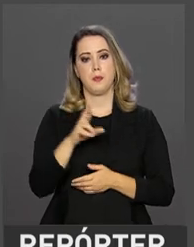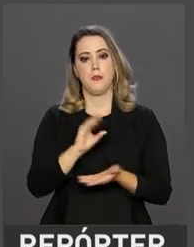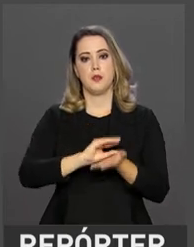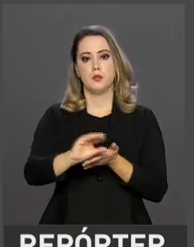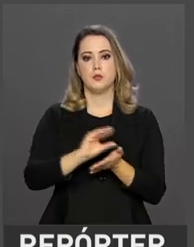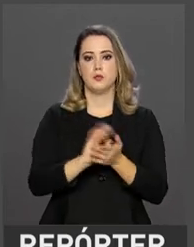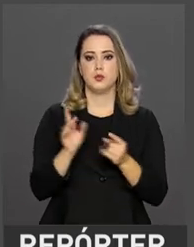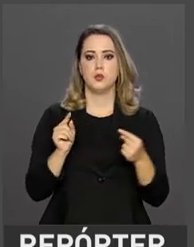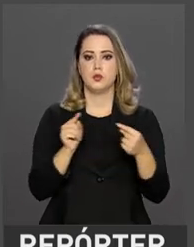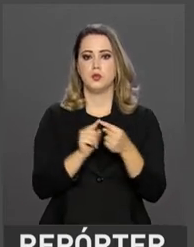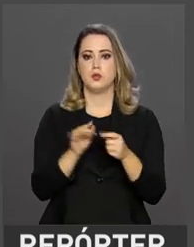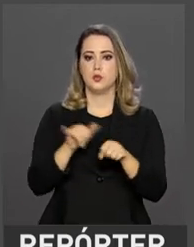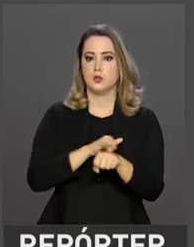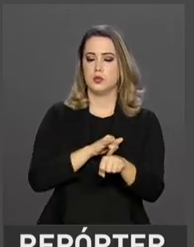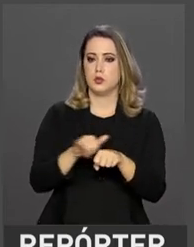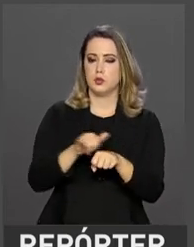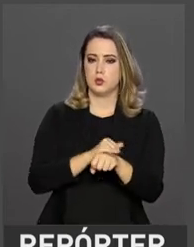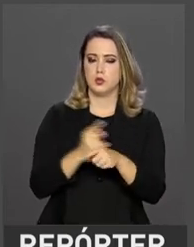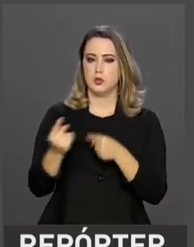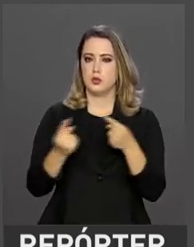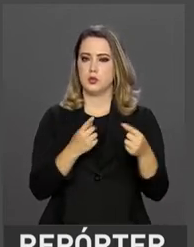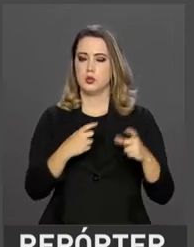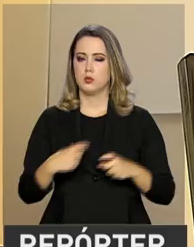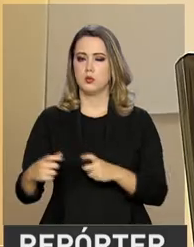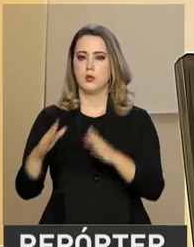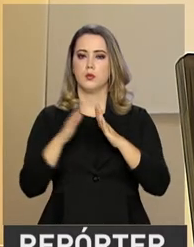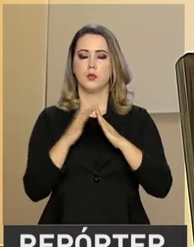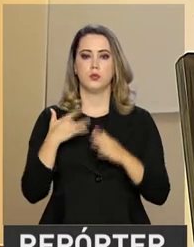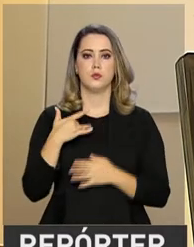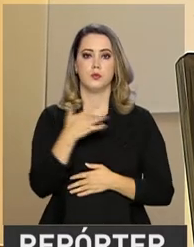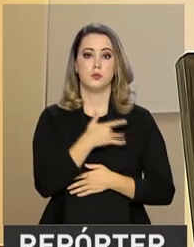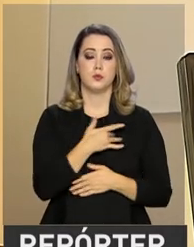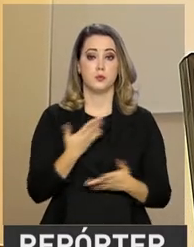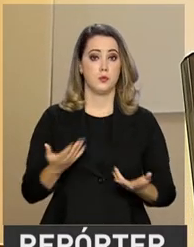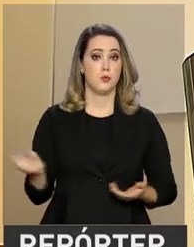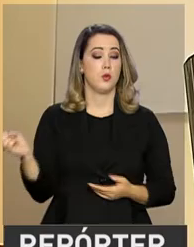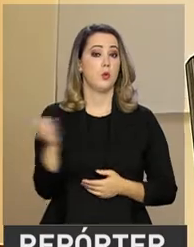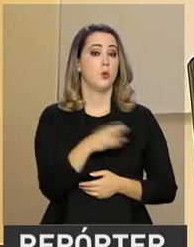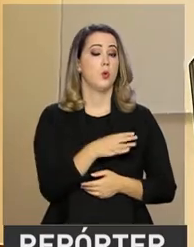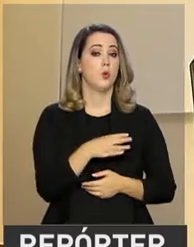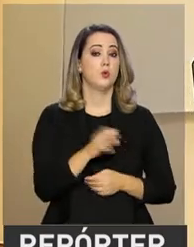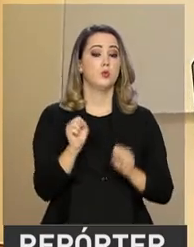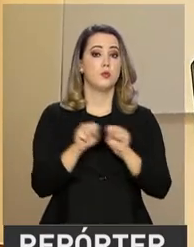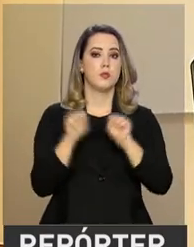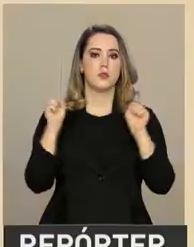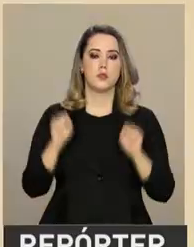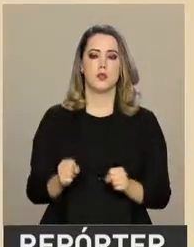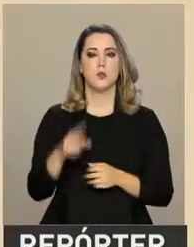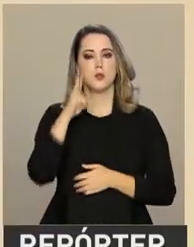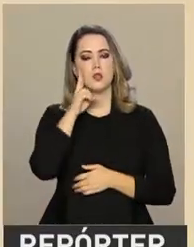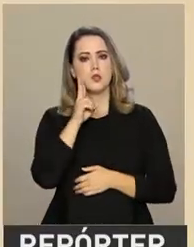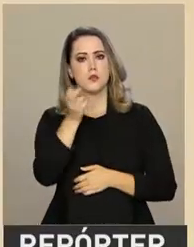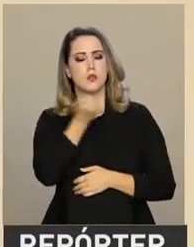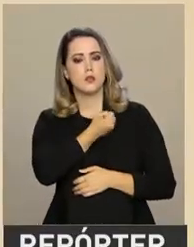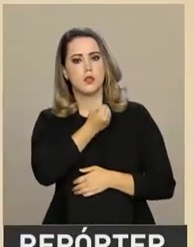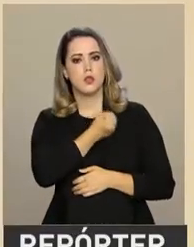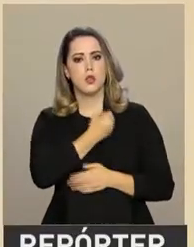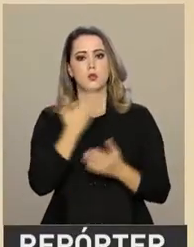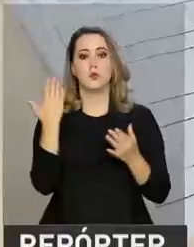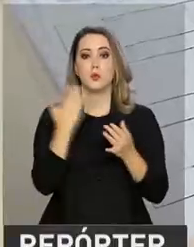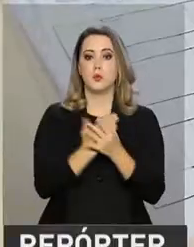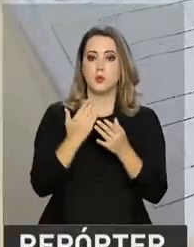de acordo com a estrutura de cada unidade de saúde com o novo sistema os pacientes vão poder acessar os seus dados como